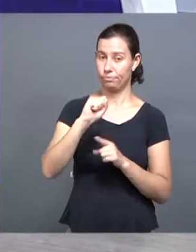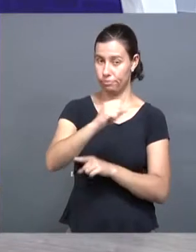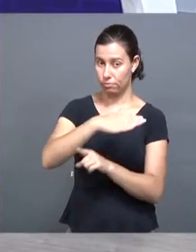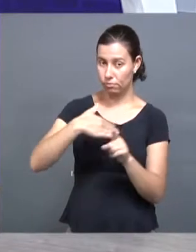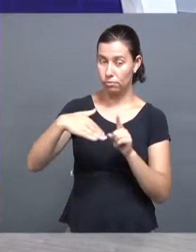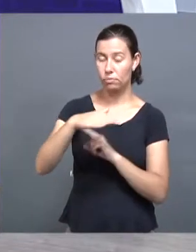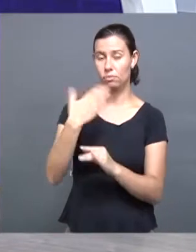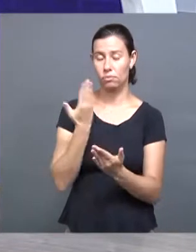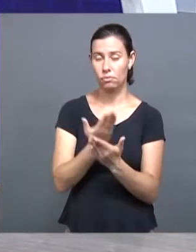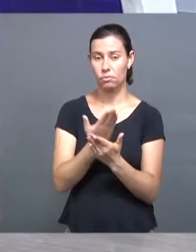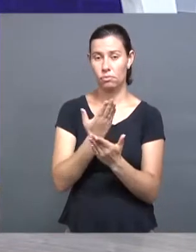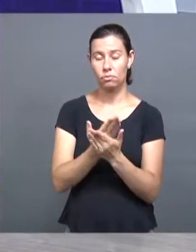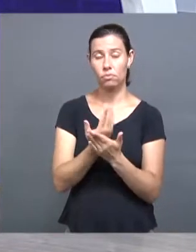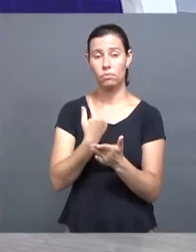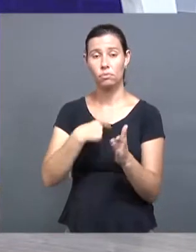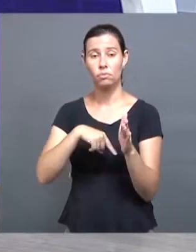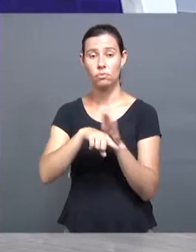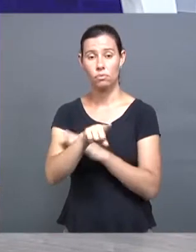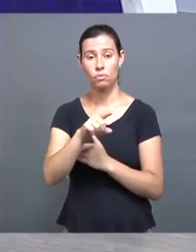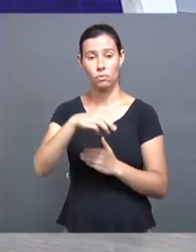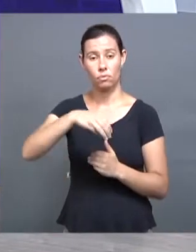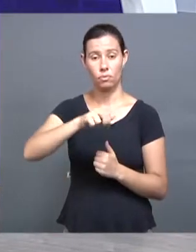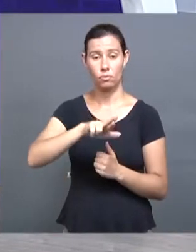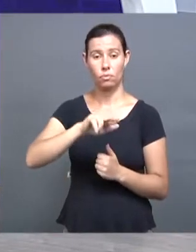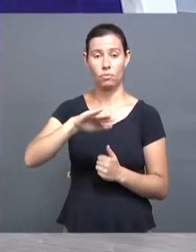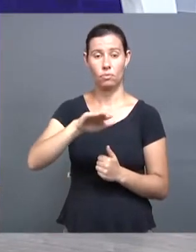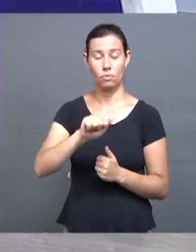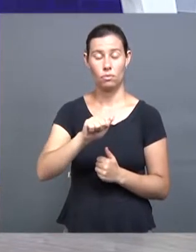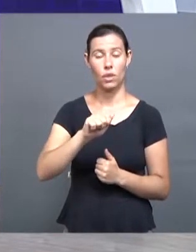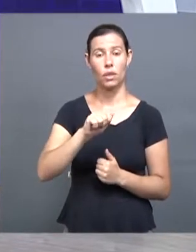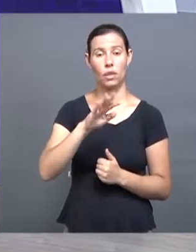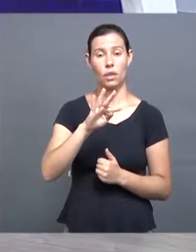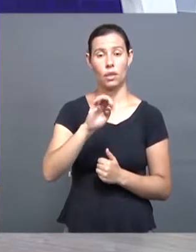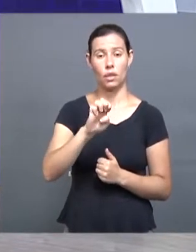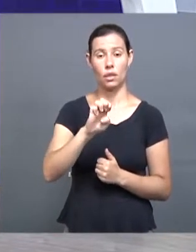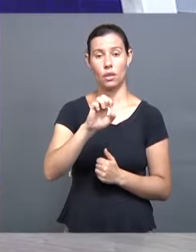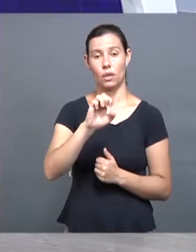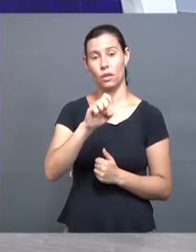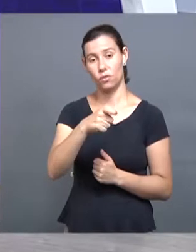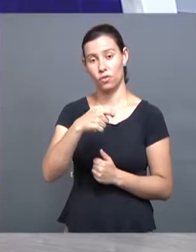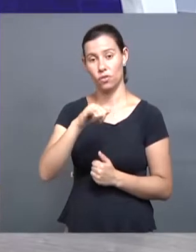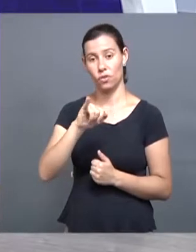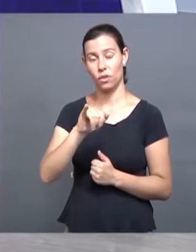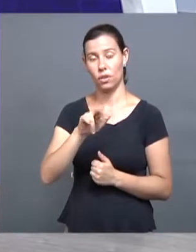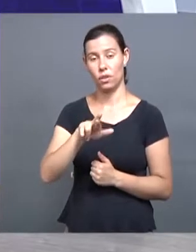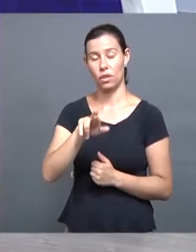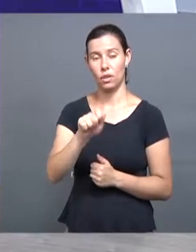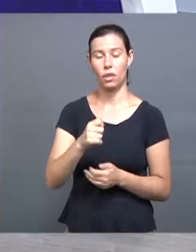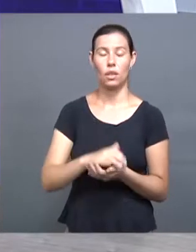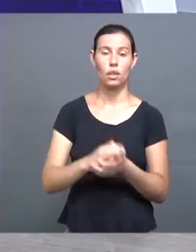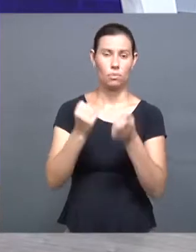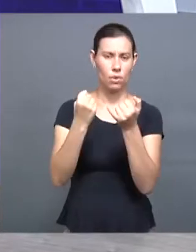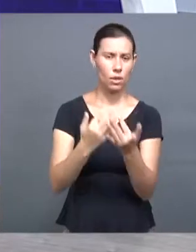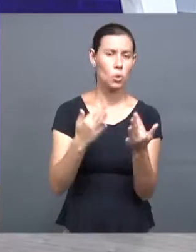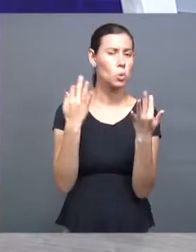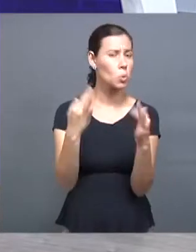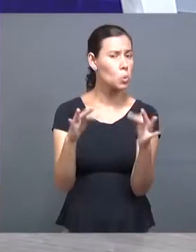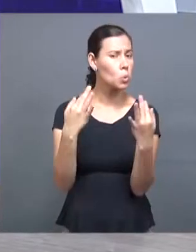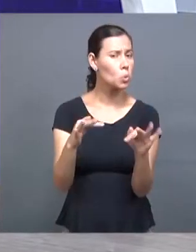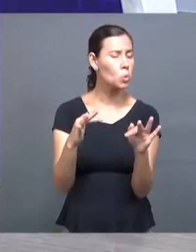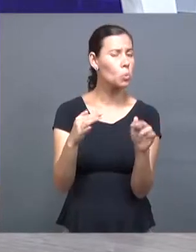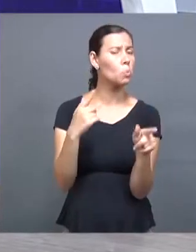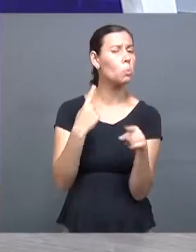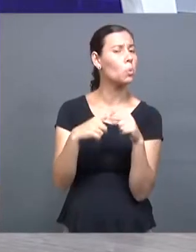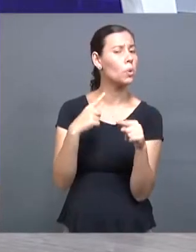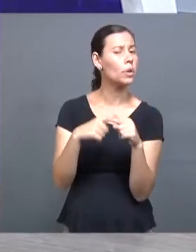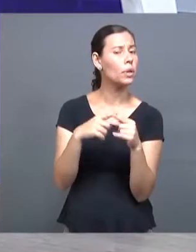doutor. Por que, o que, né, pode causar dor de cabeça e por quê? A origem da dor de cabeça